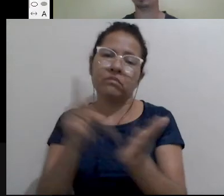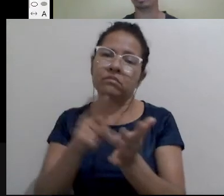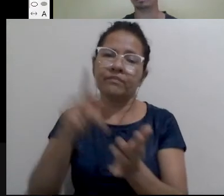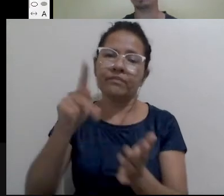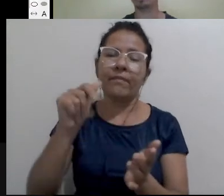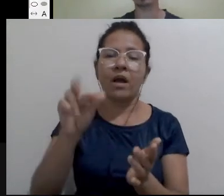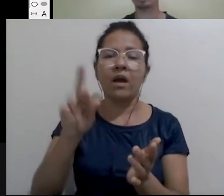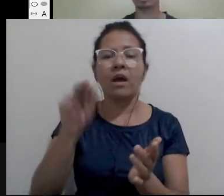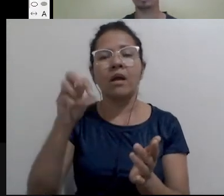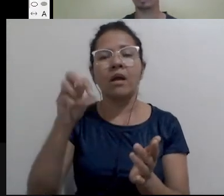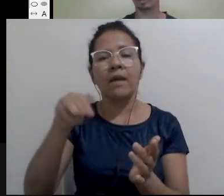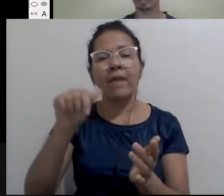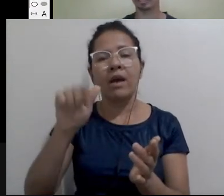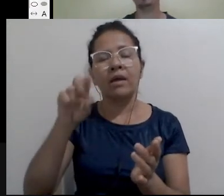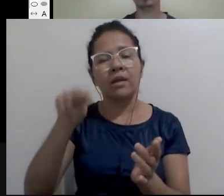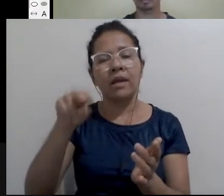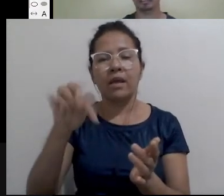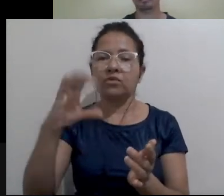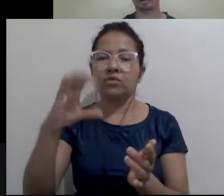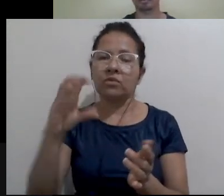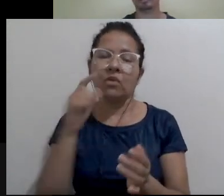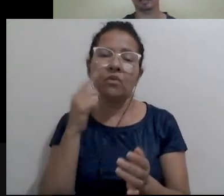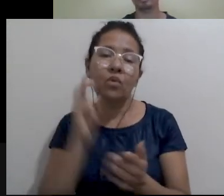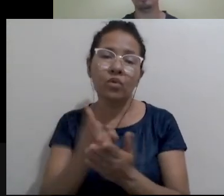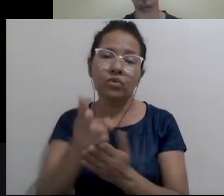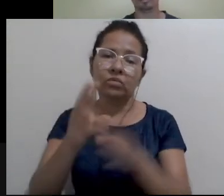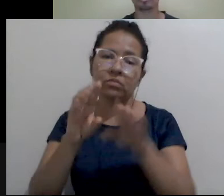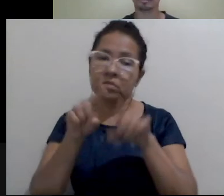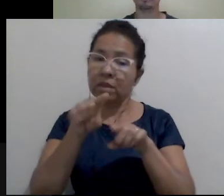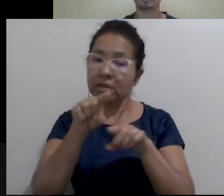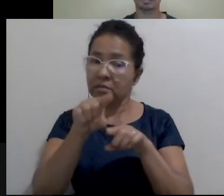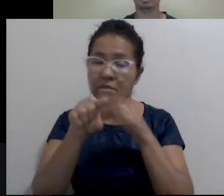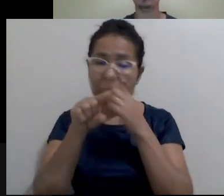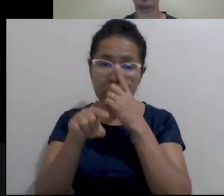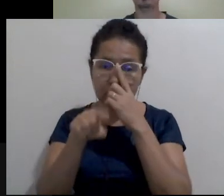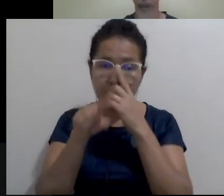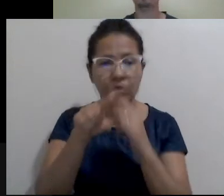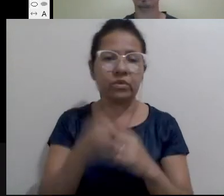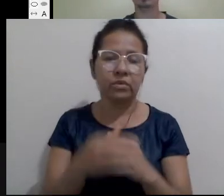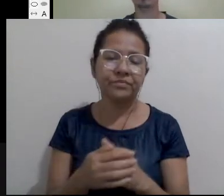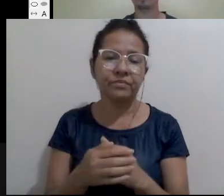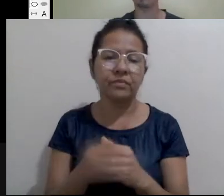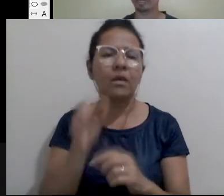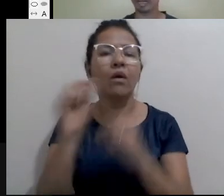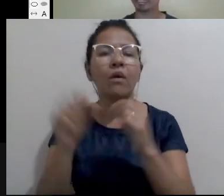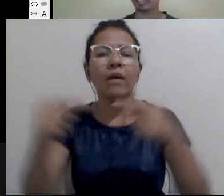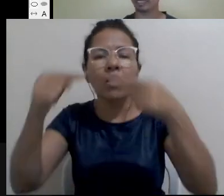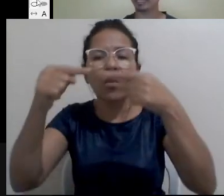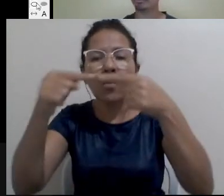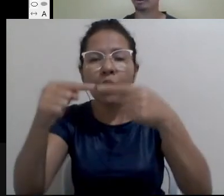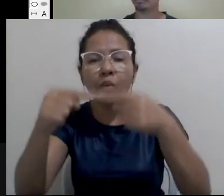não há alteração quanto a eles. Eles permanecem dessa forma, tá? O que acontece é que a gente vai